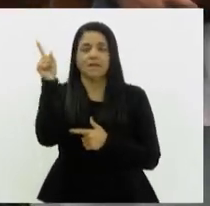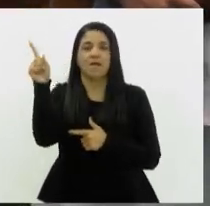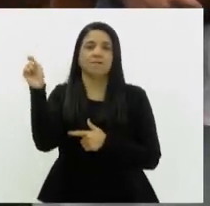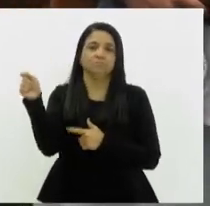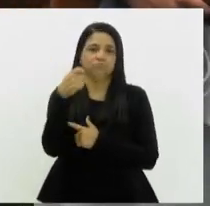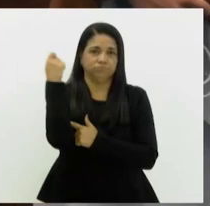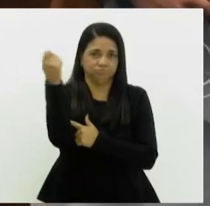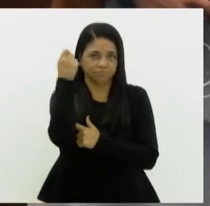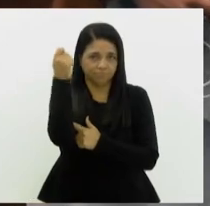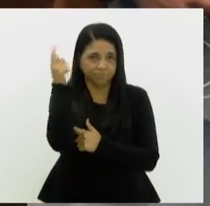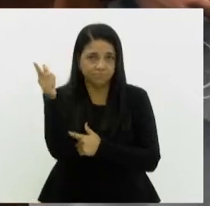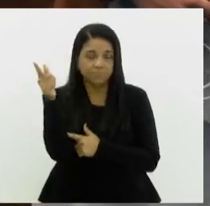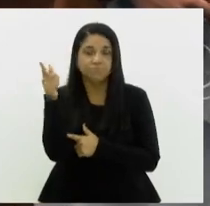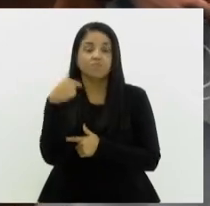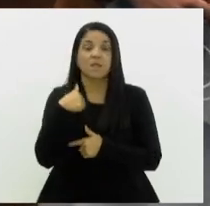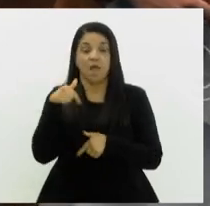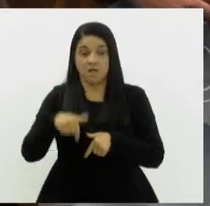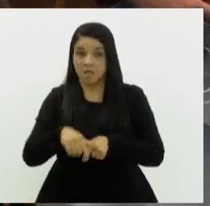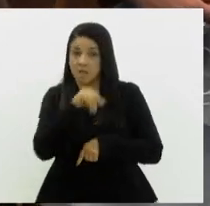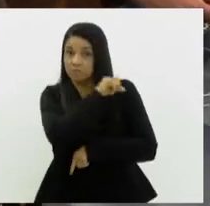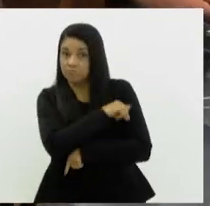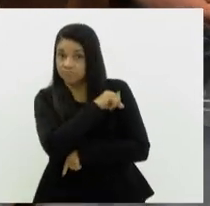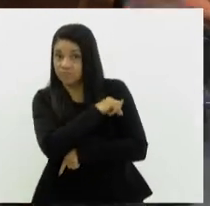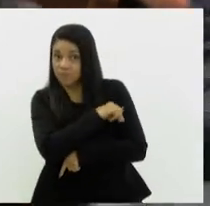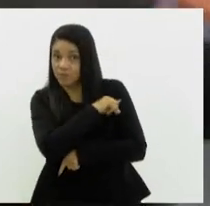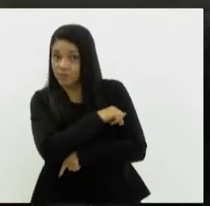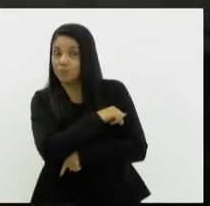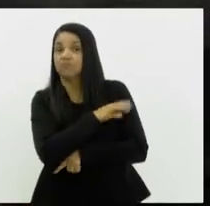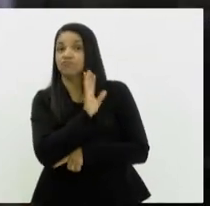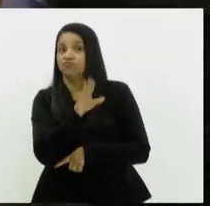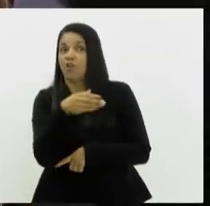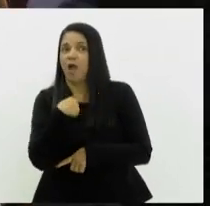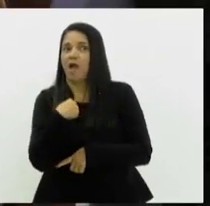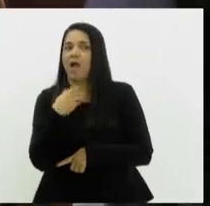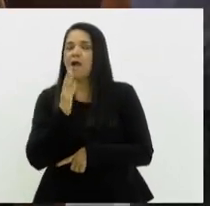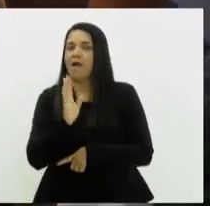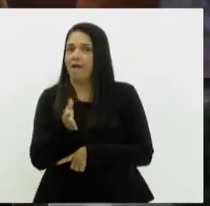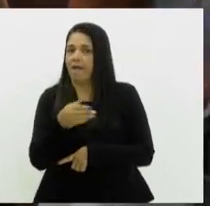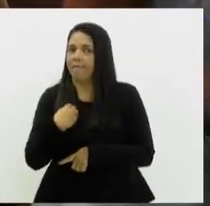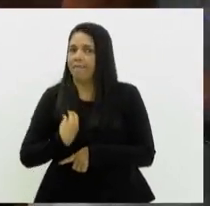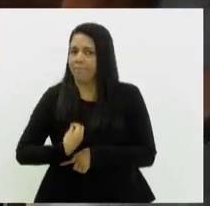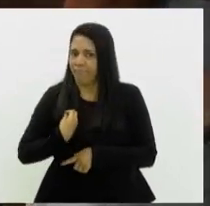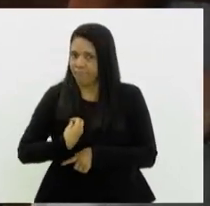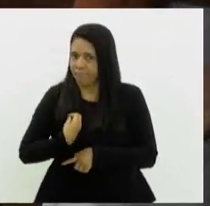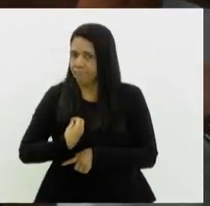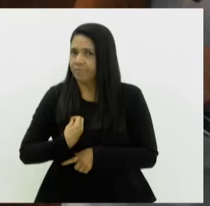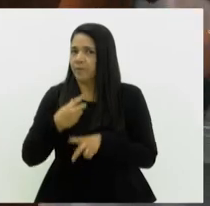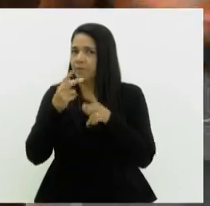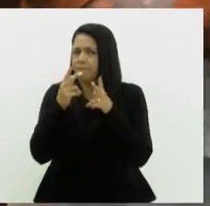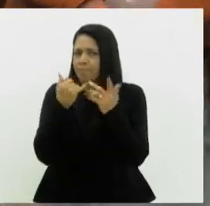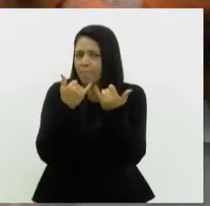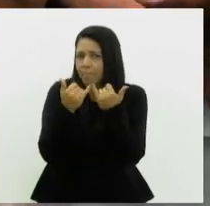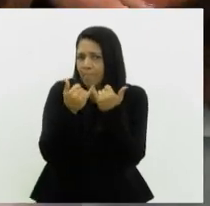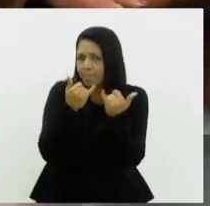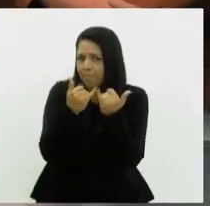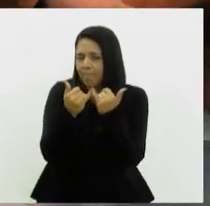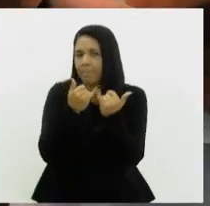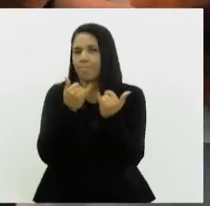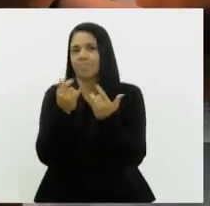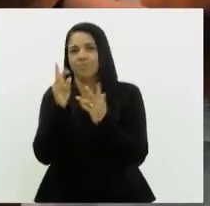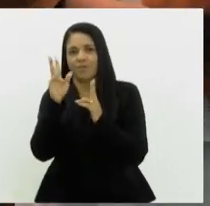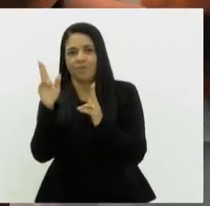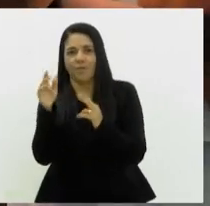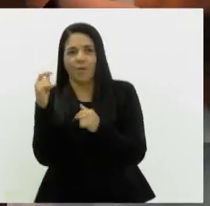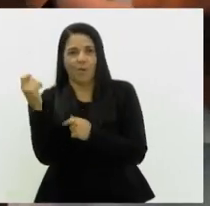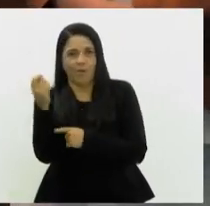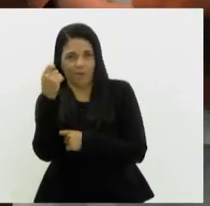tem vivenciado com alguma frequência, de forma muito semelhante. Mais